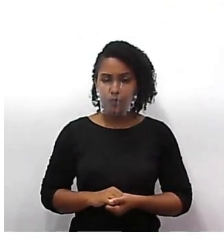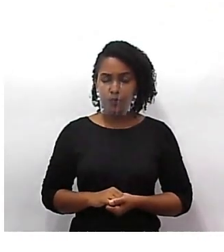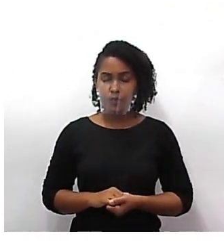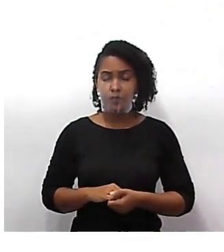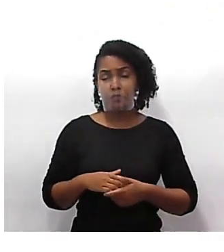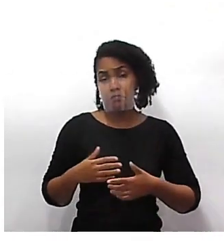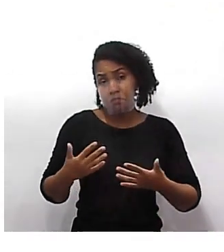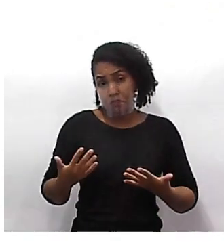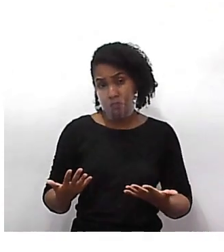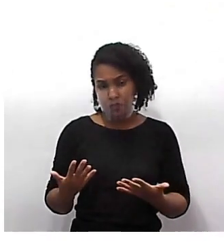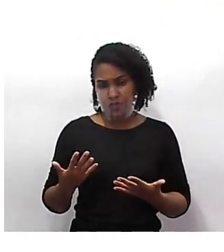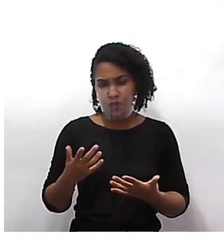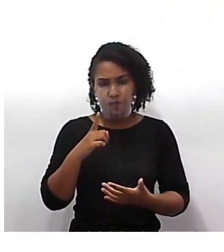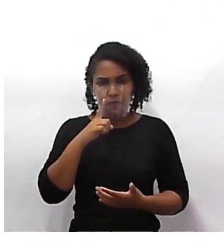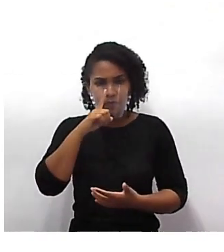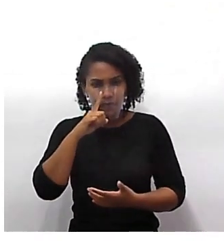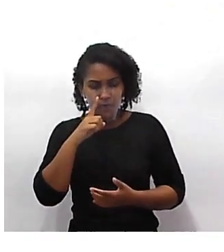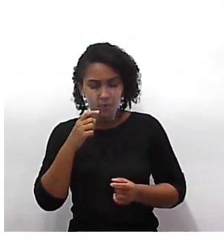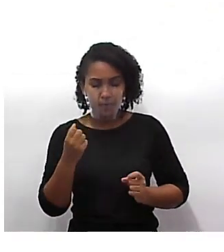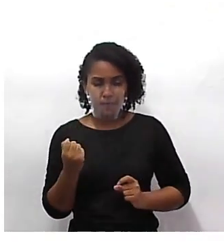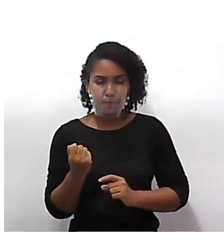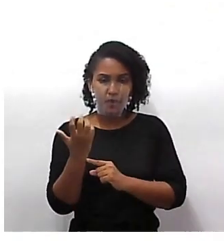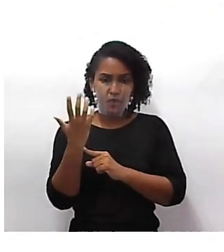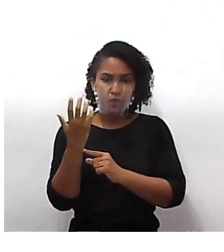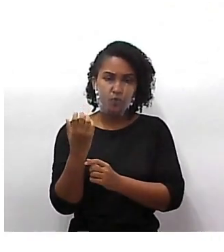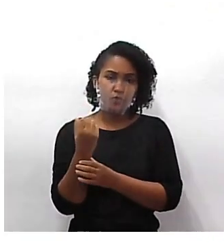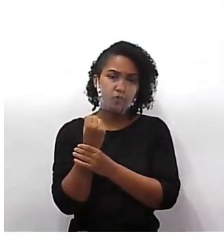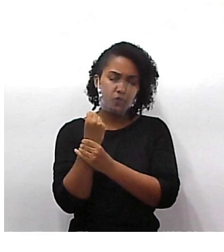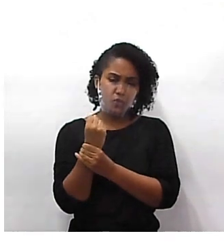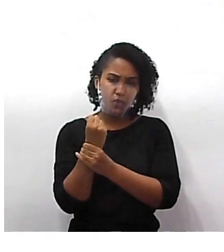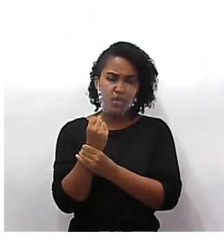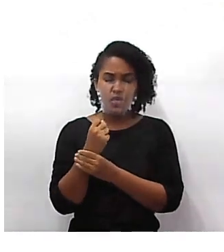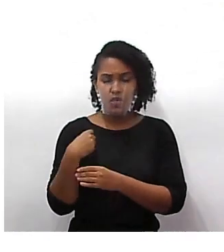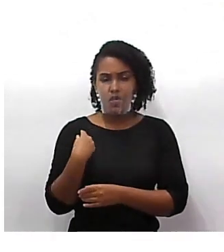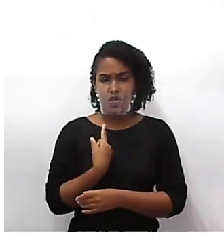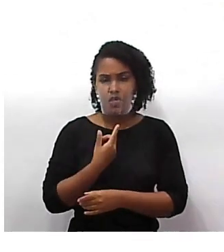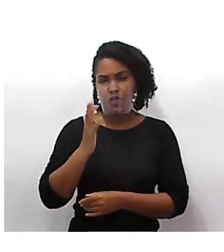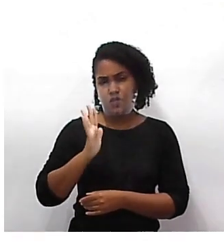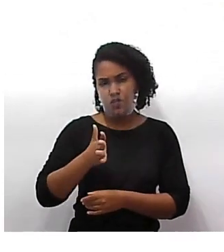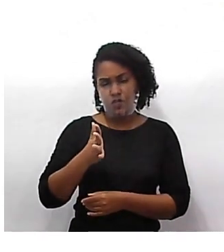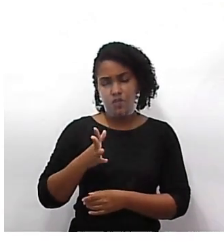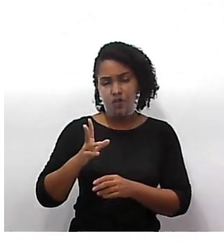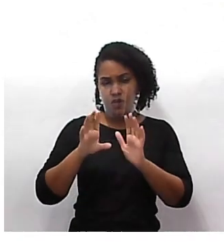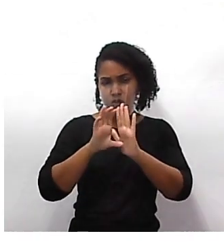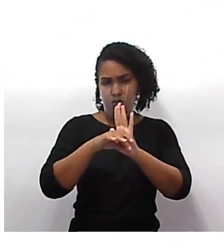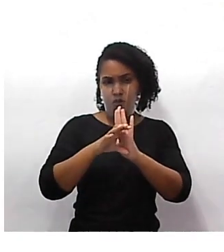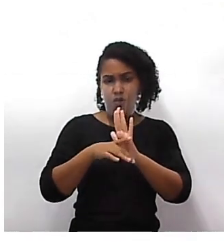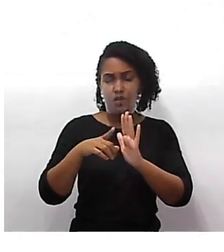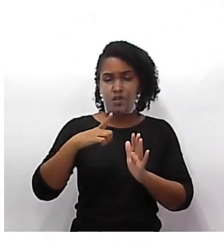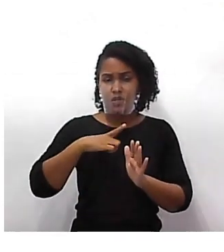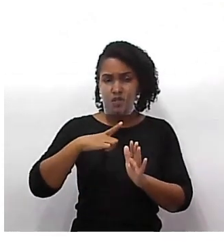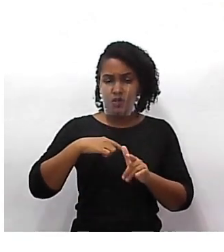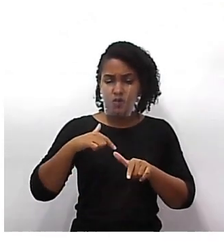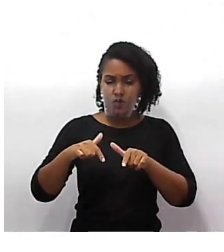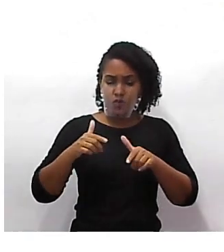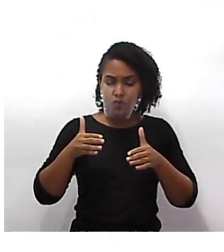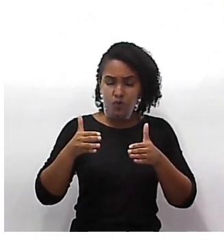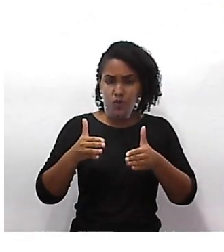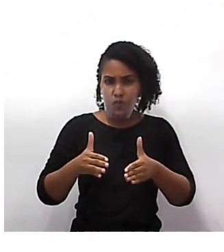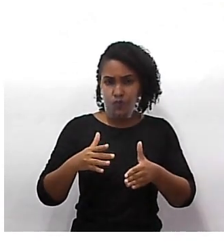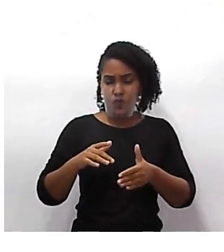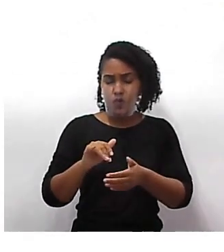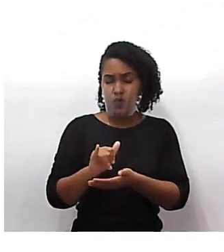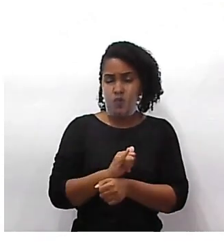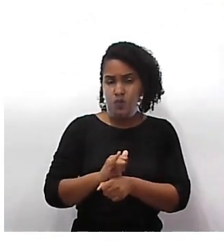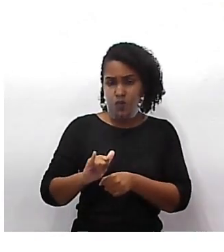Bem, riscos na biossegurança, né? Nós vimos que no conceito da biossegurança, ela trata de ações voltadas